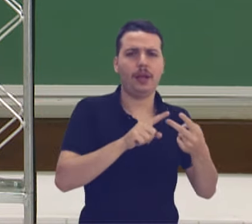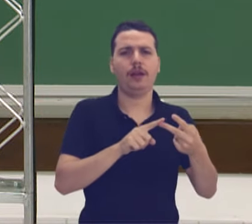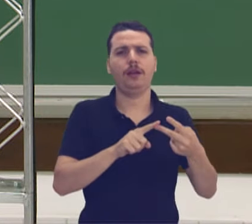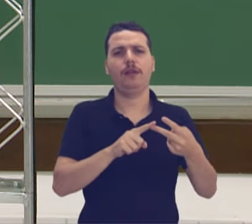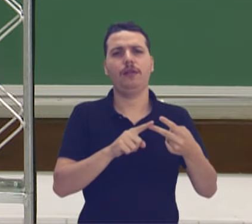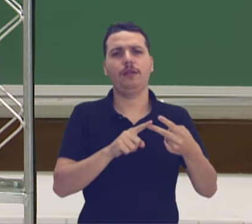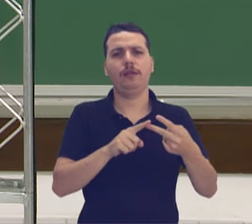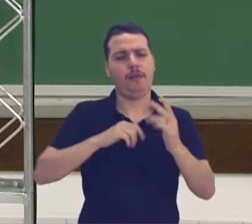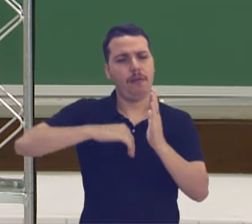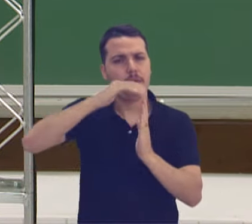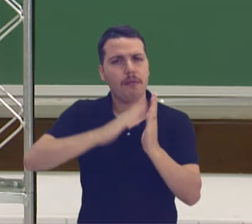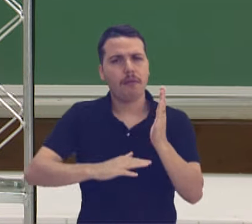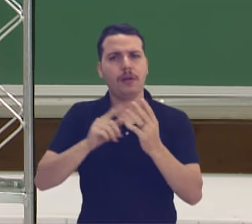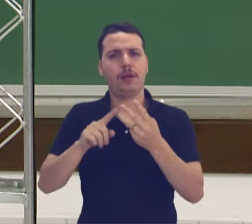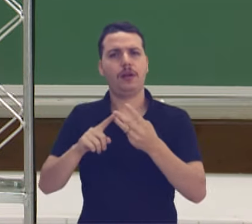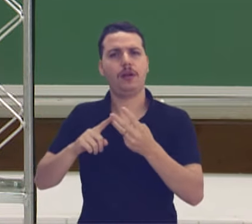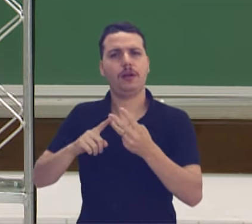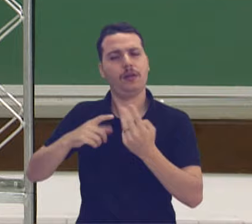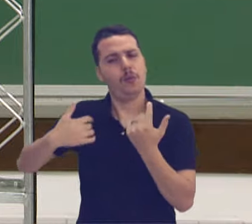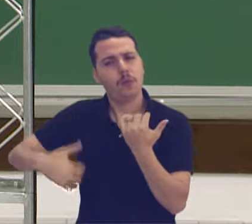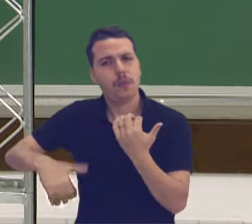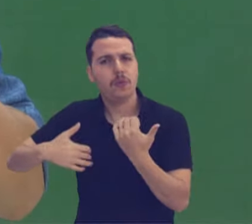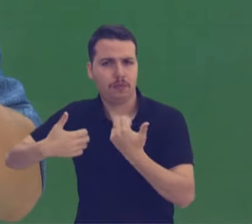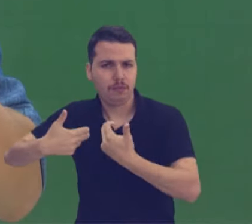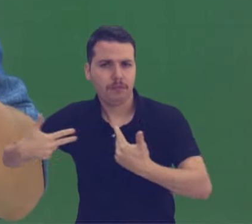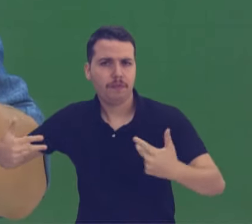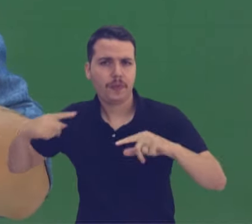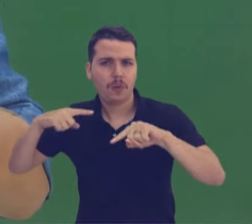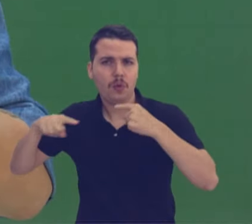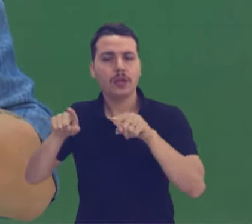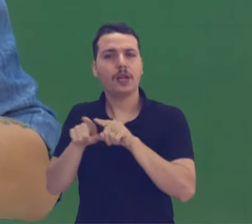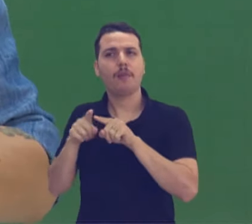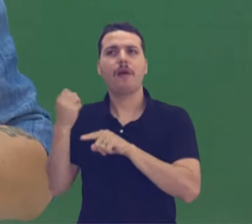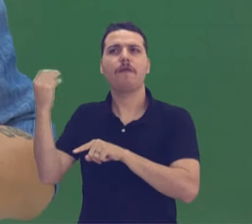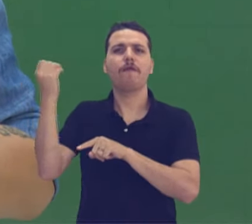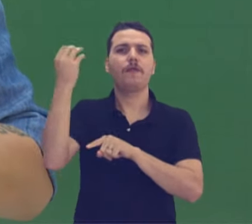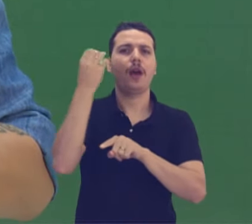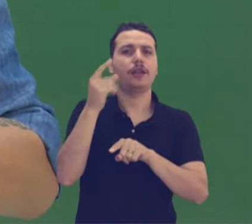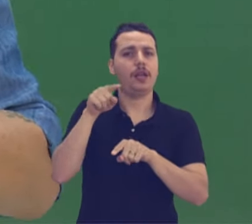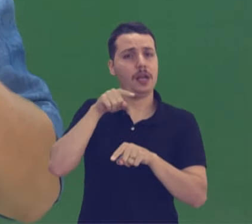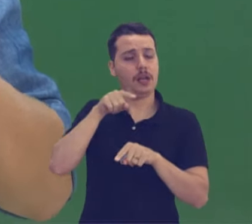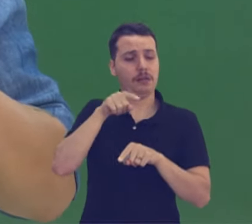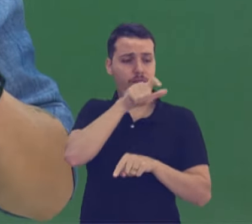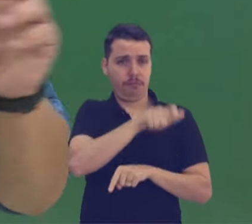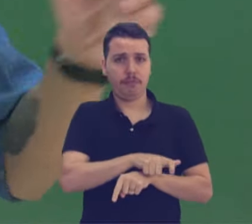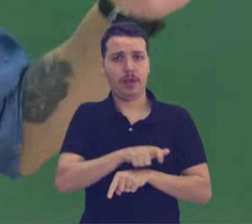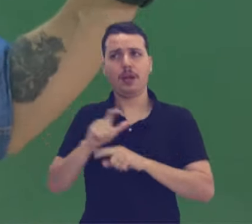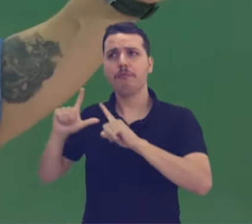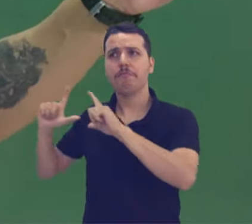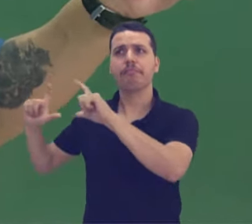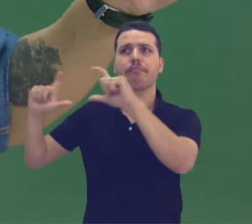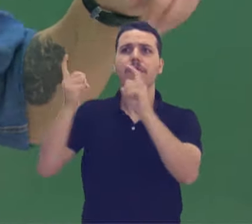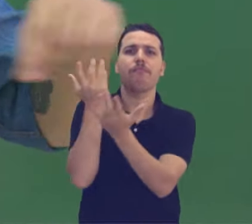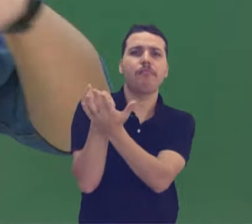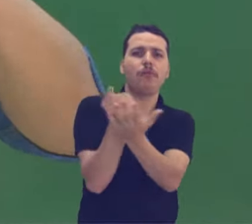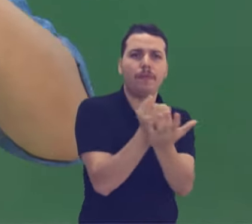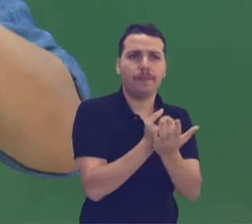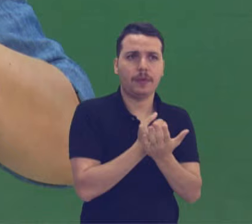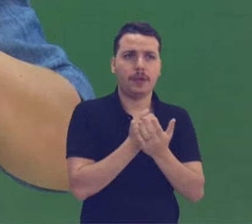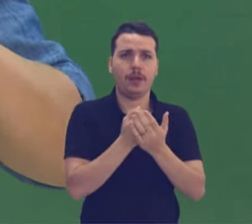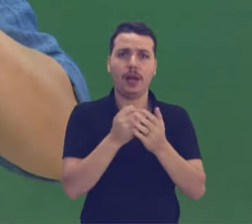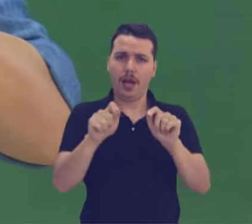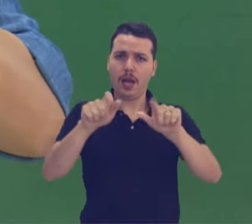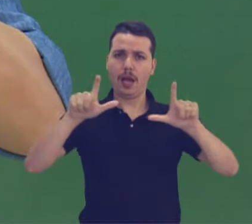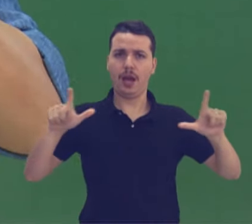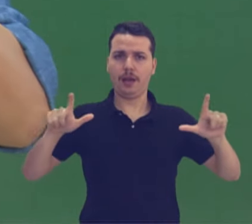toca música ele viaja bastante na verdade e registro com essas viagens interessantes dar uma olhada entre no youtube por esse link